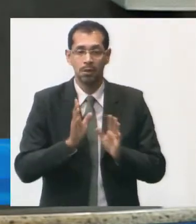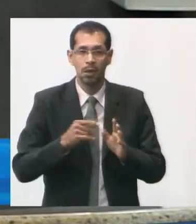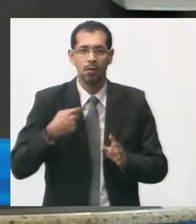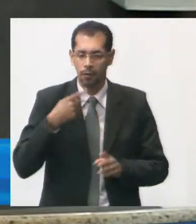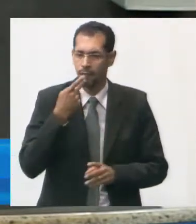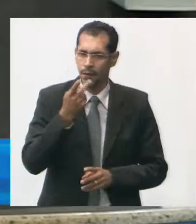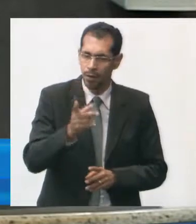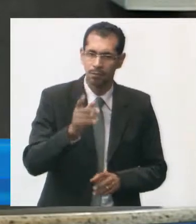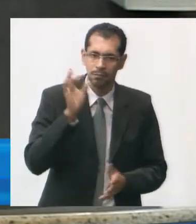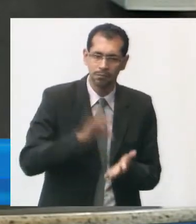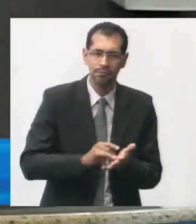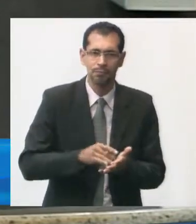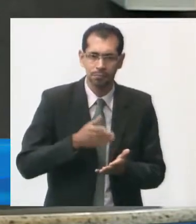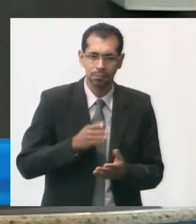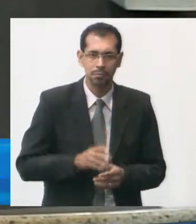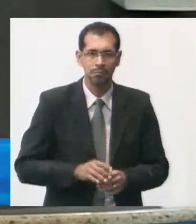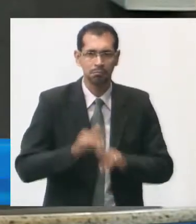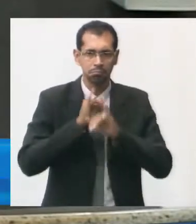não.